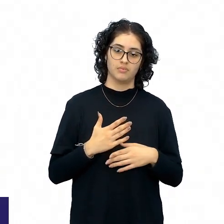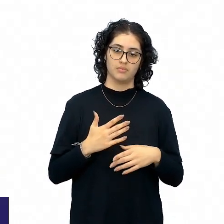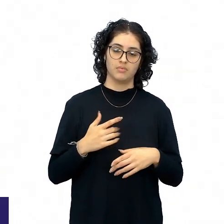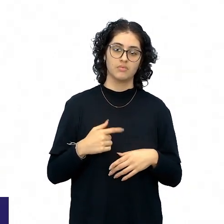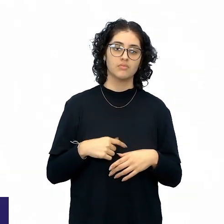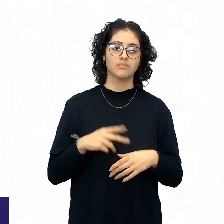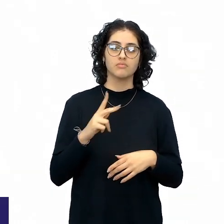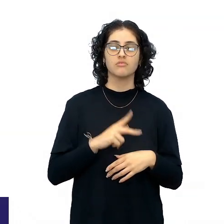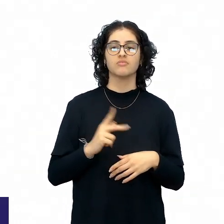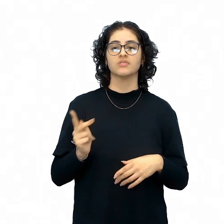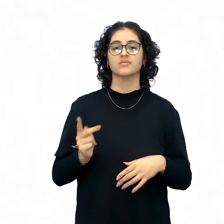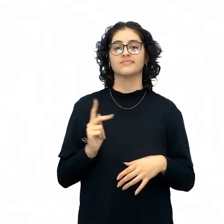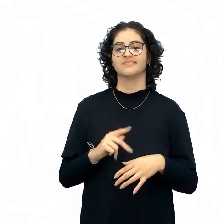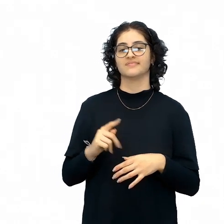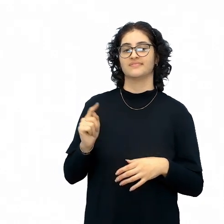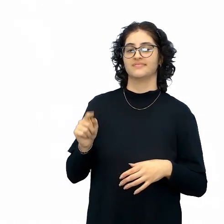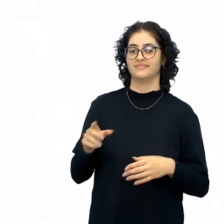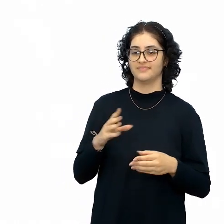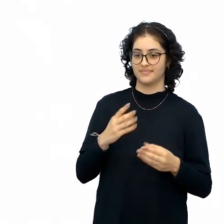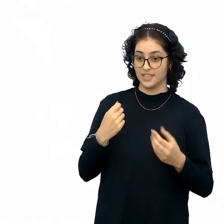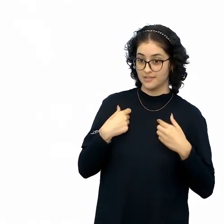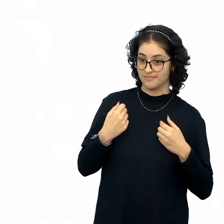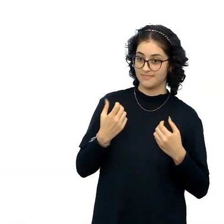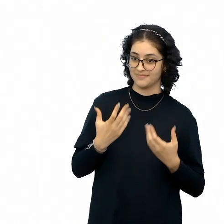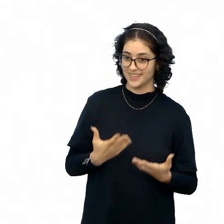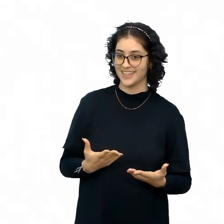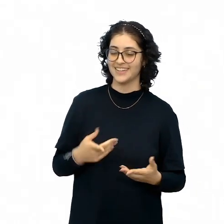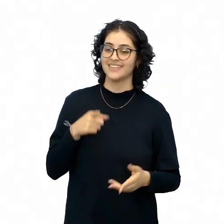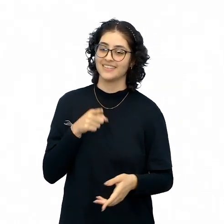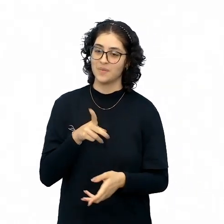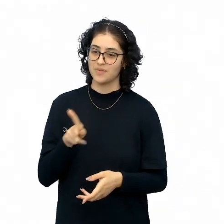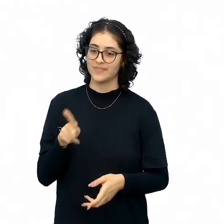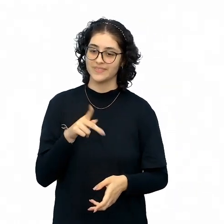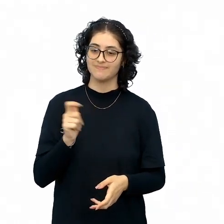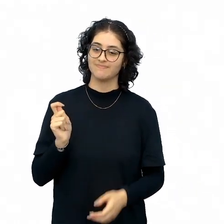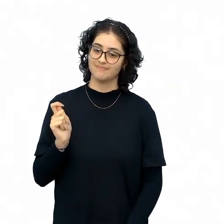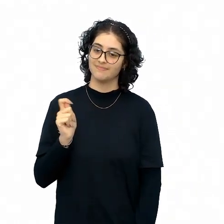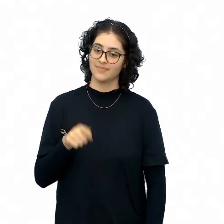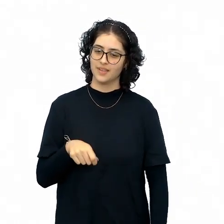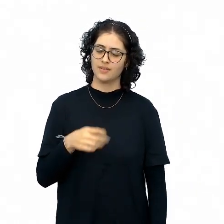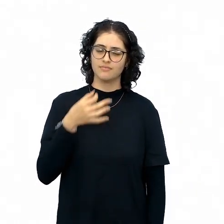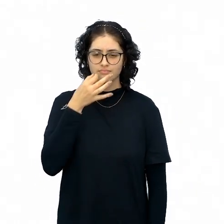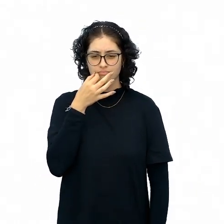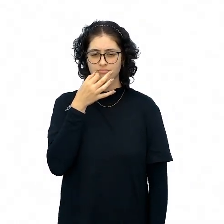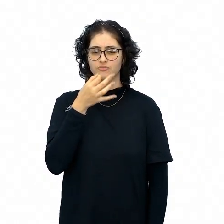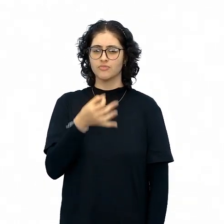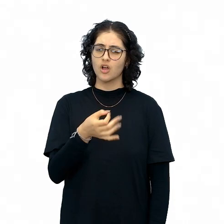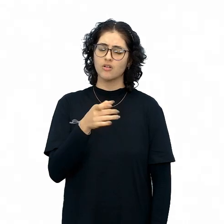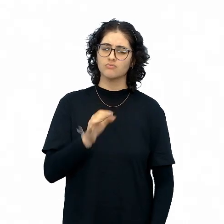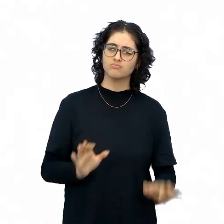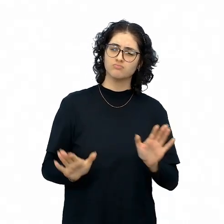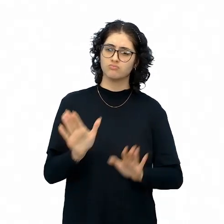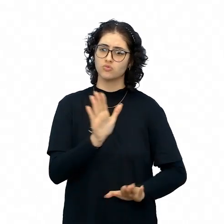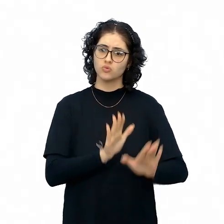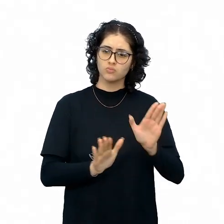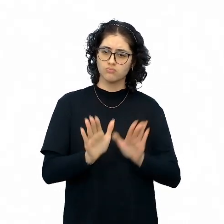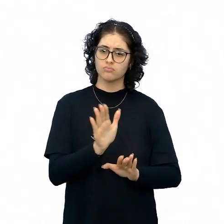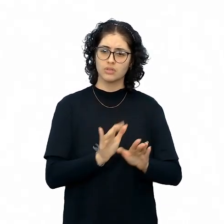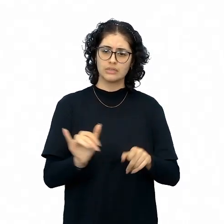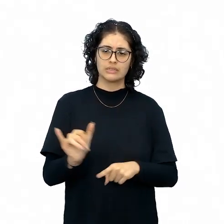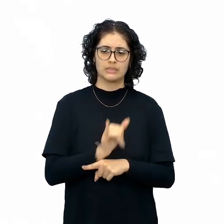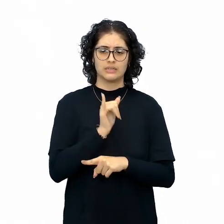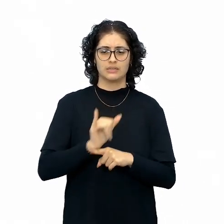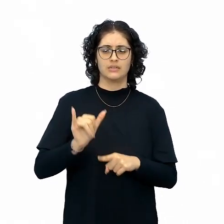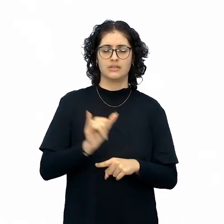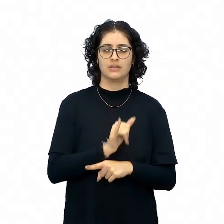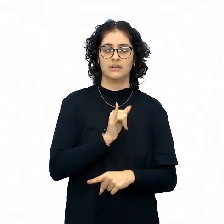breve, professores, esperamos então que vocês apliquem, que vocês olhem com um pouco mais de cuidado para essas estratégias